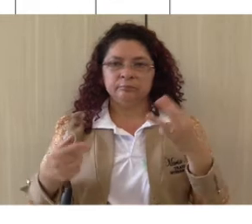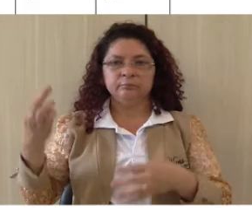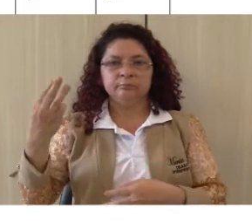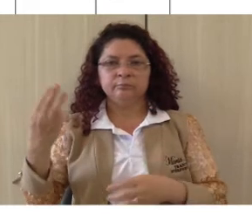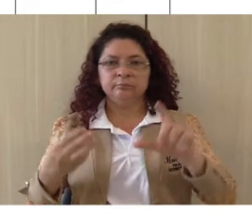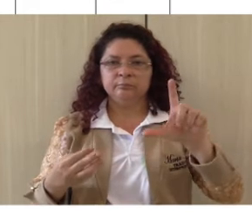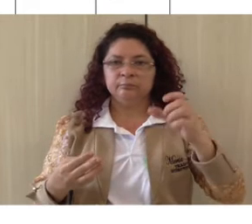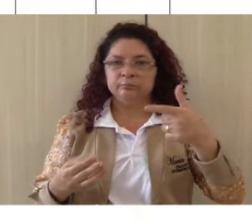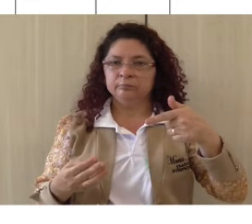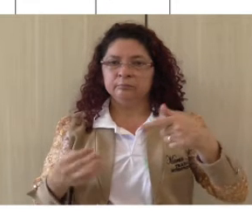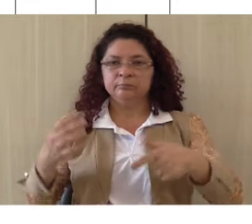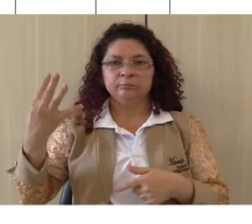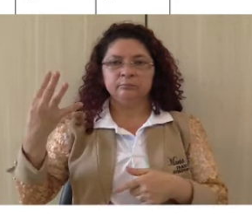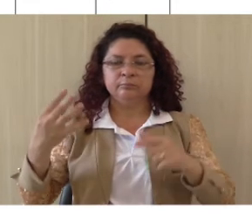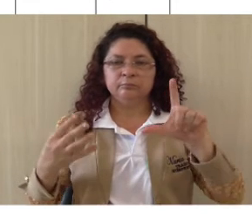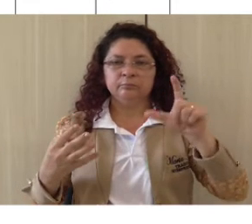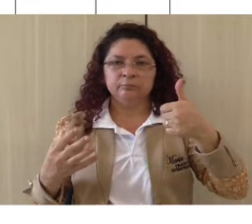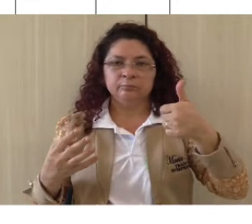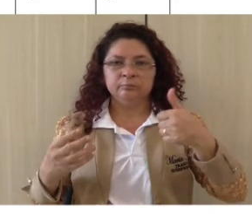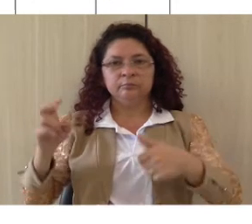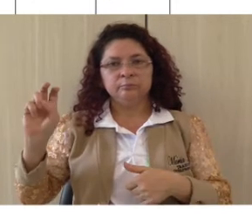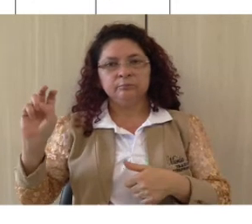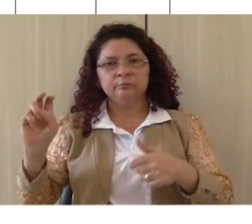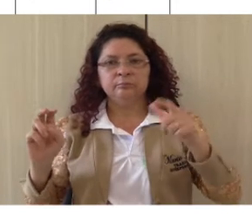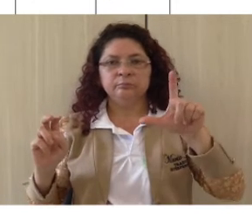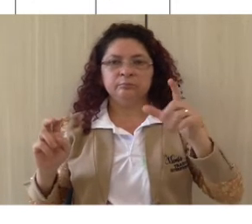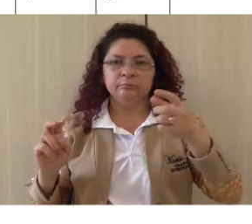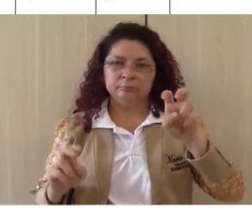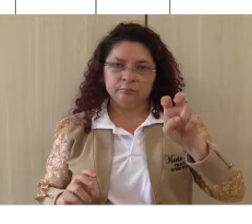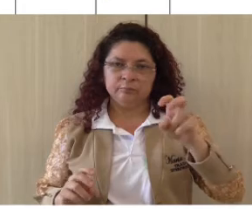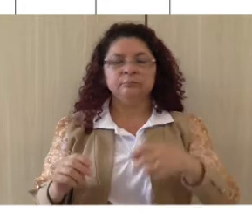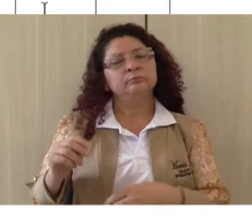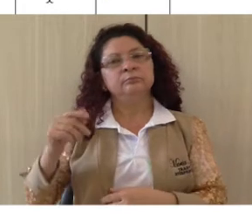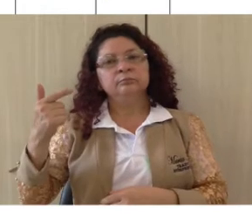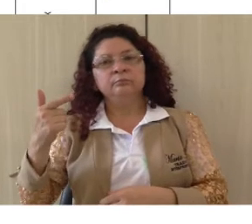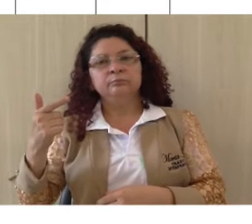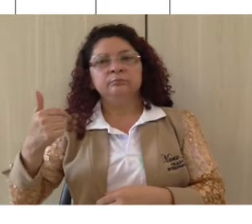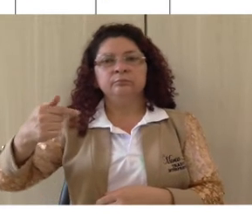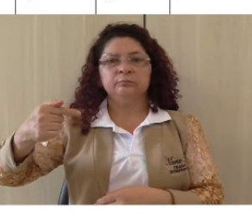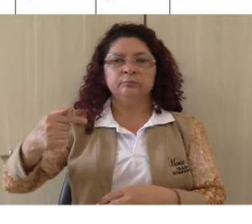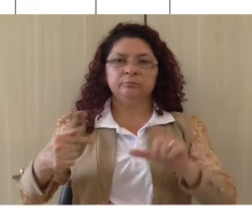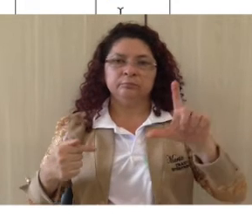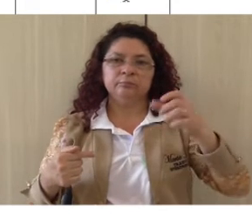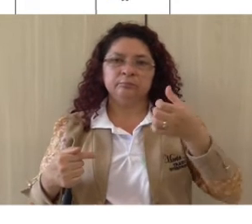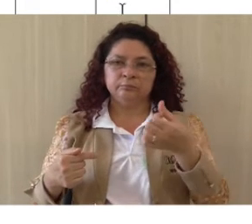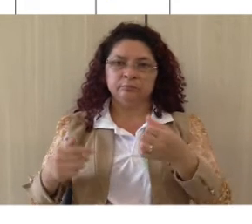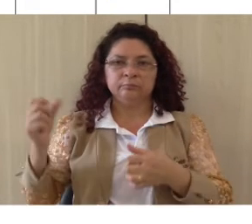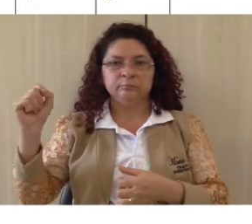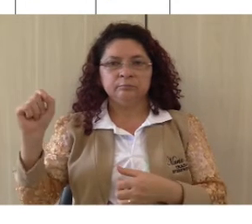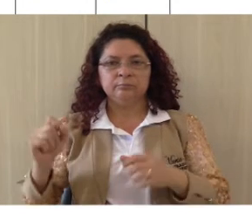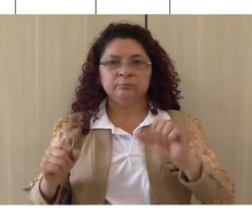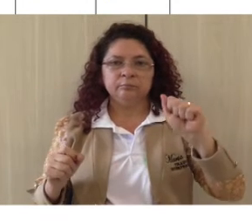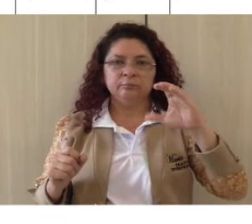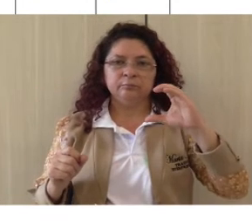Terceiro, L7. Quarto, L1. Quinto, L5. Sexto, L2. Sétimo, L6.